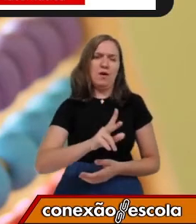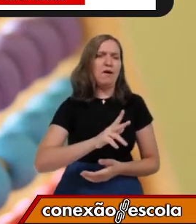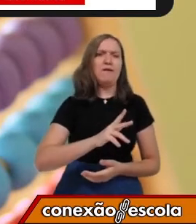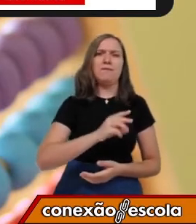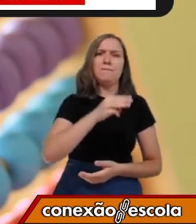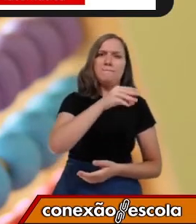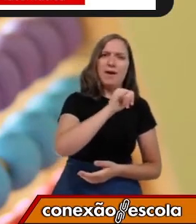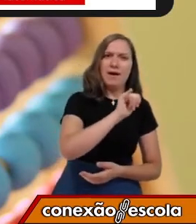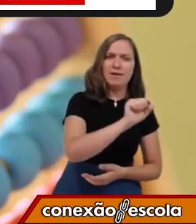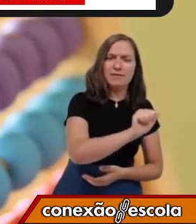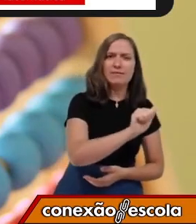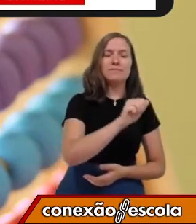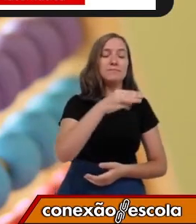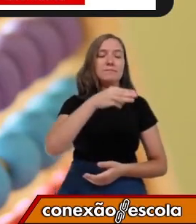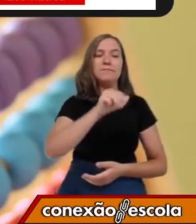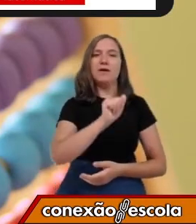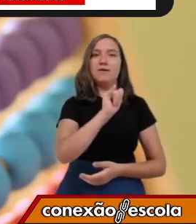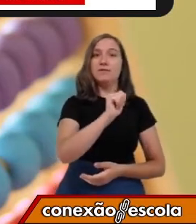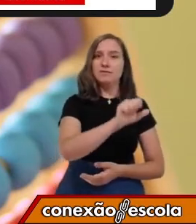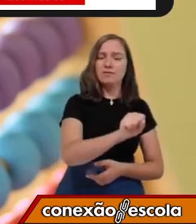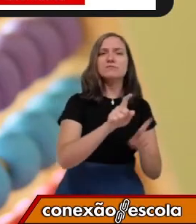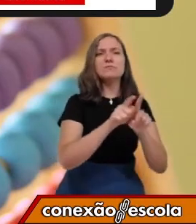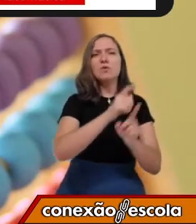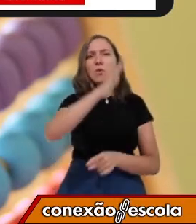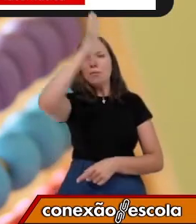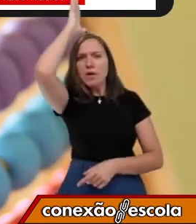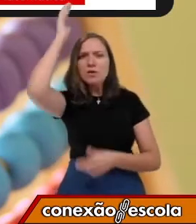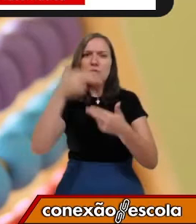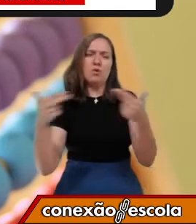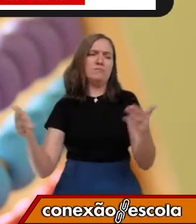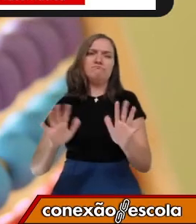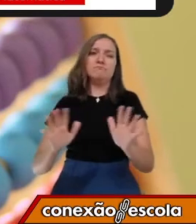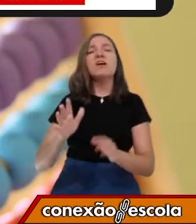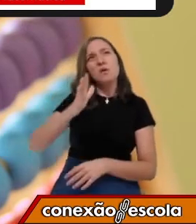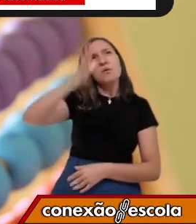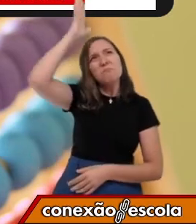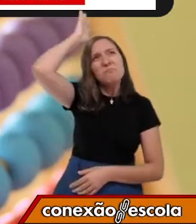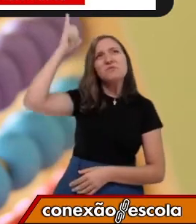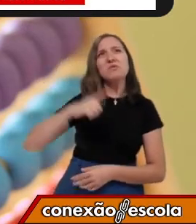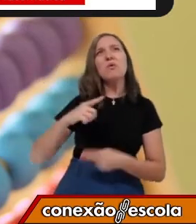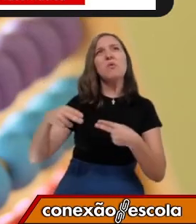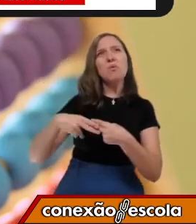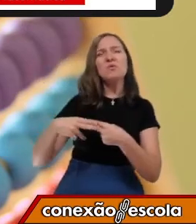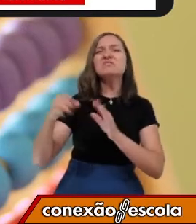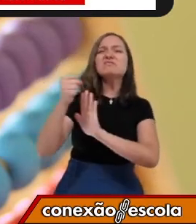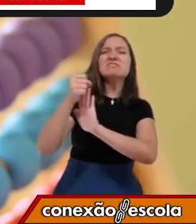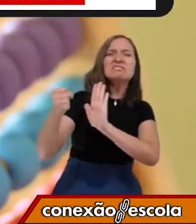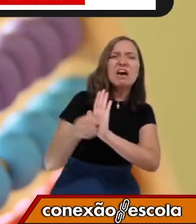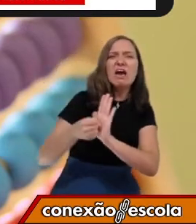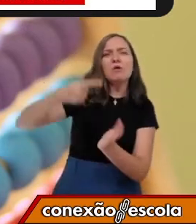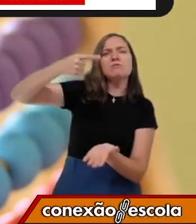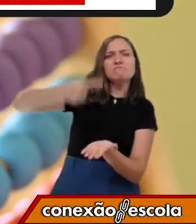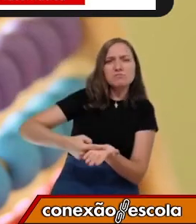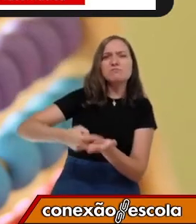os números romanos a gente até utiliza para compor datas, alguns séculos dos relógios também, né? Mas o